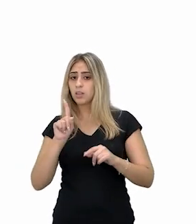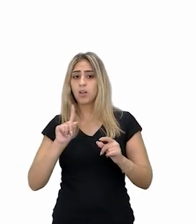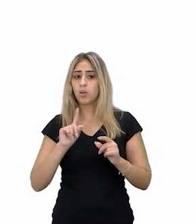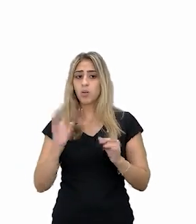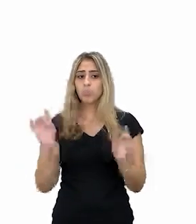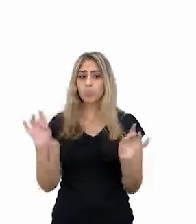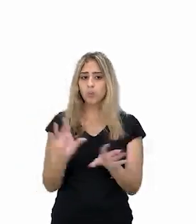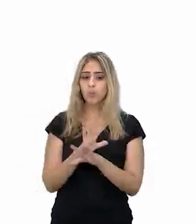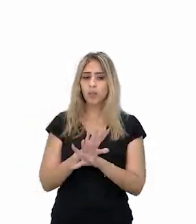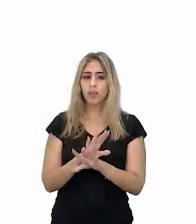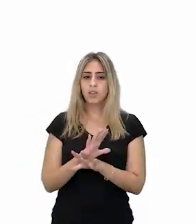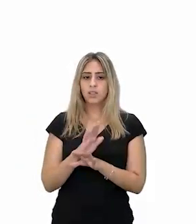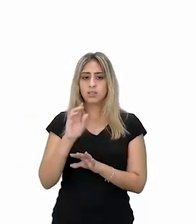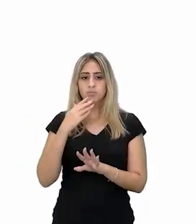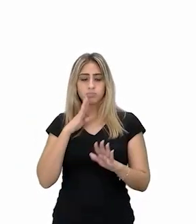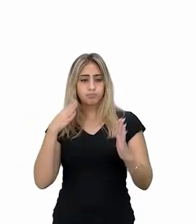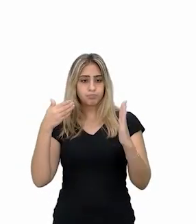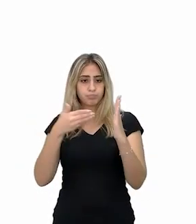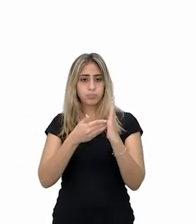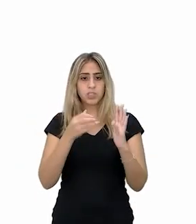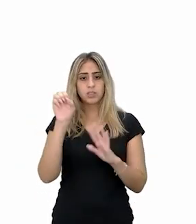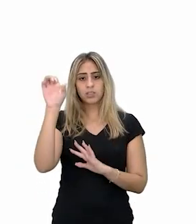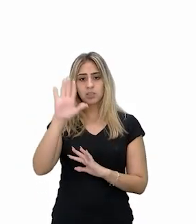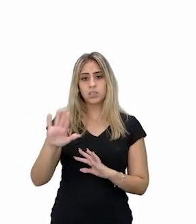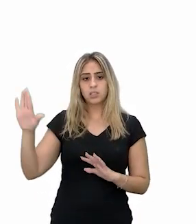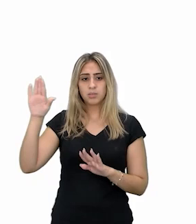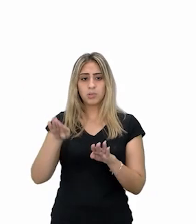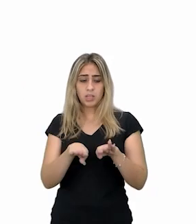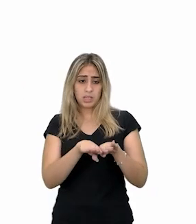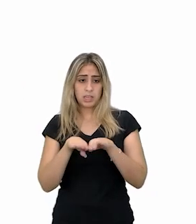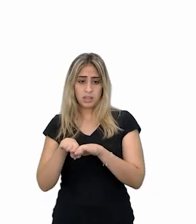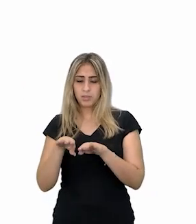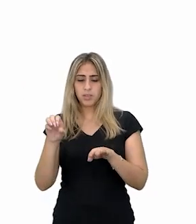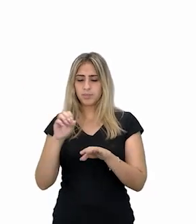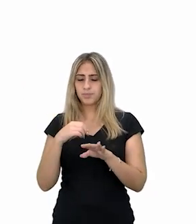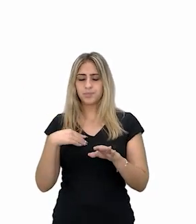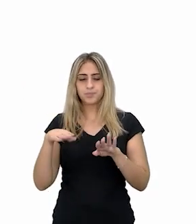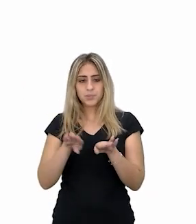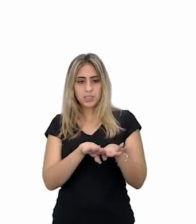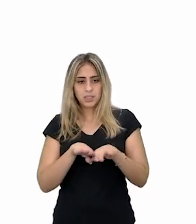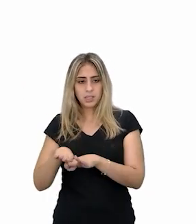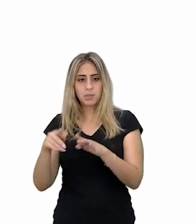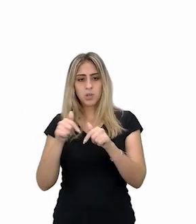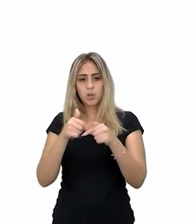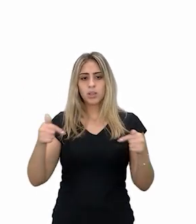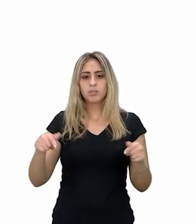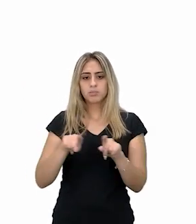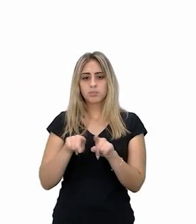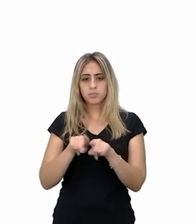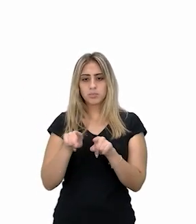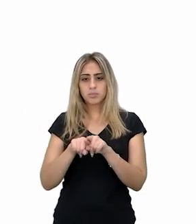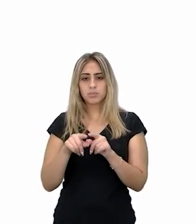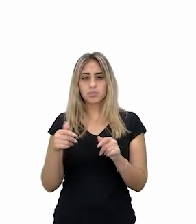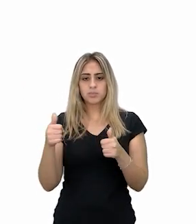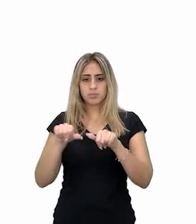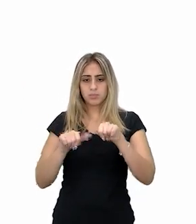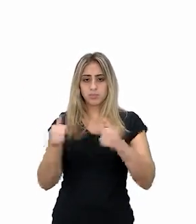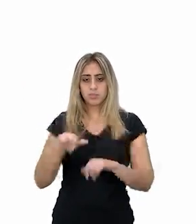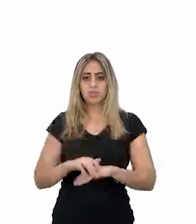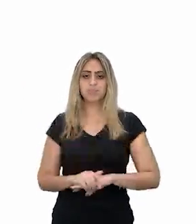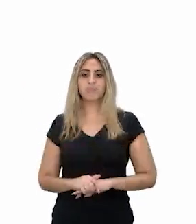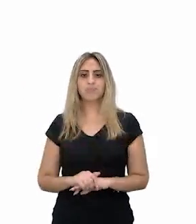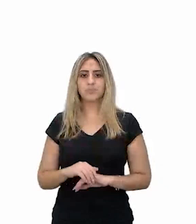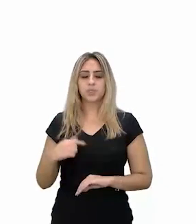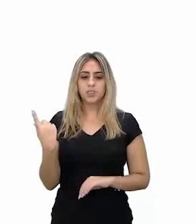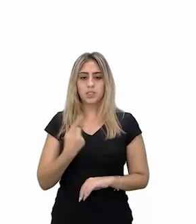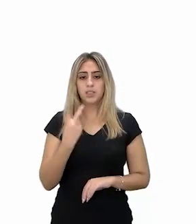se completam, atingindo um estado chamado de equilíbrio químico, em que reagentes e produtos coexistem. Então, veja,